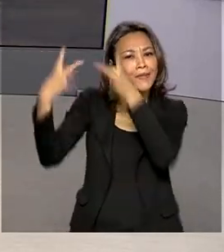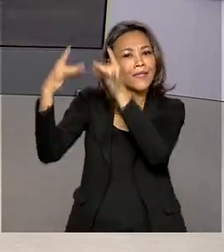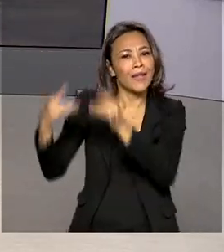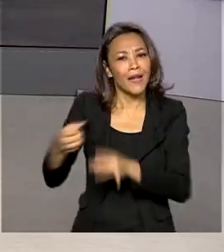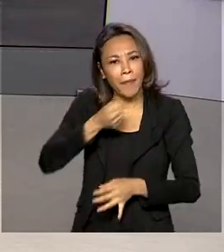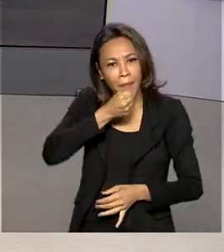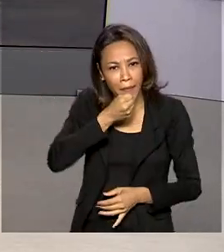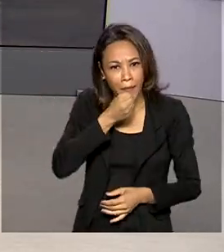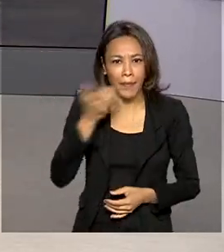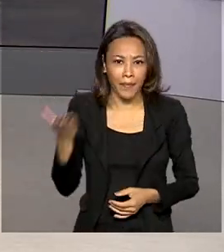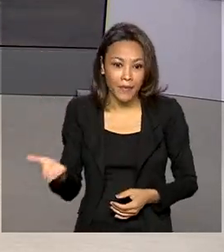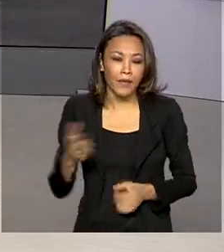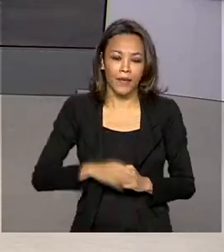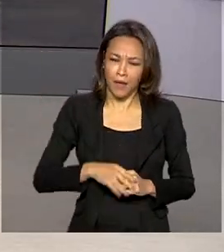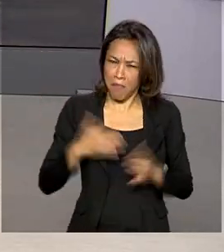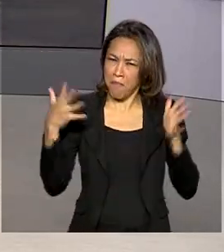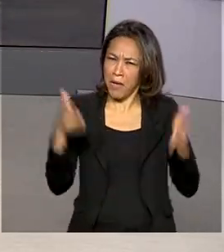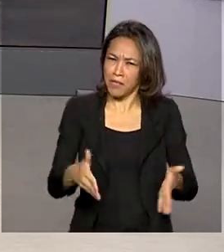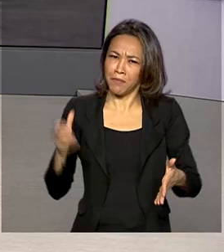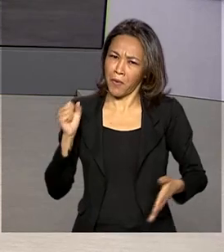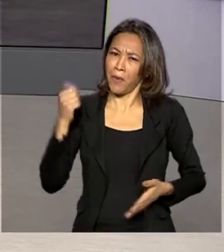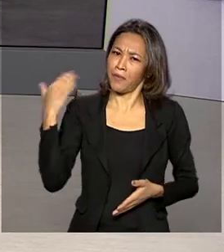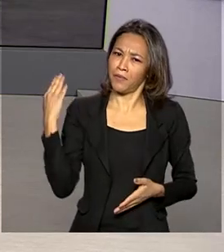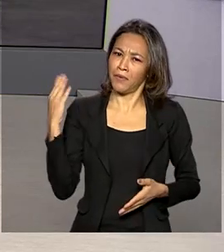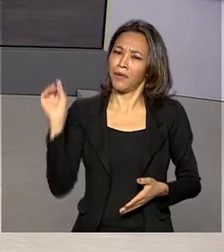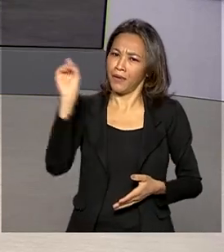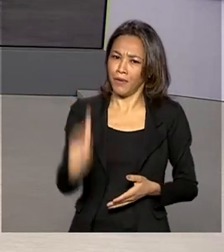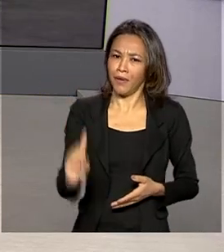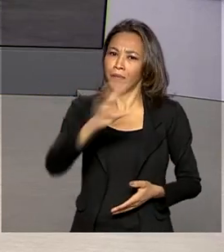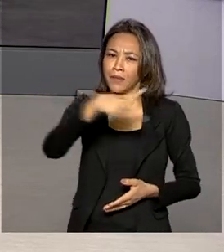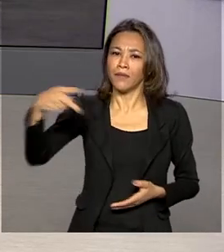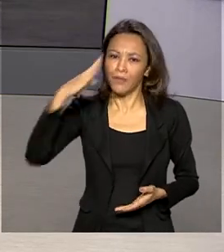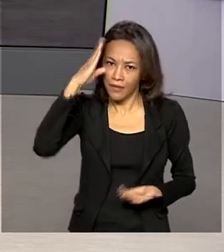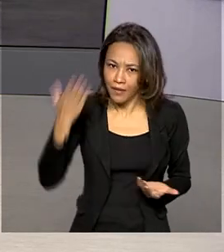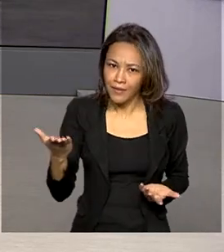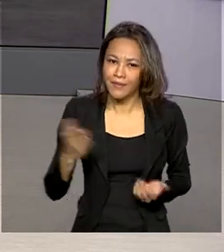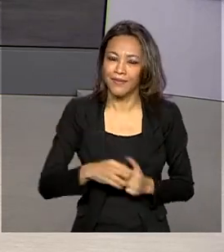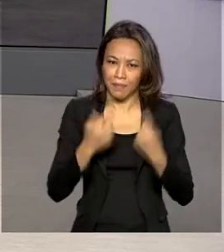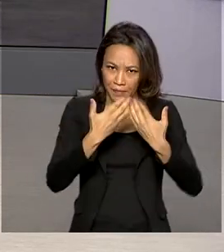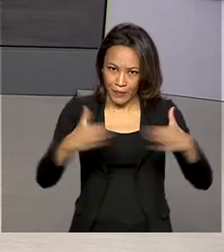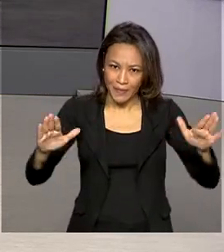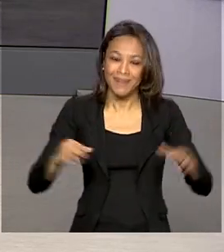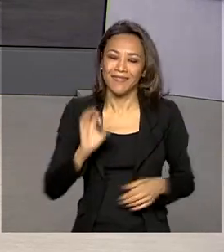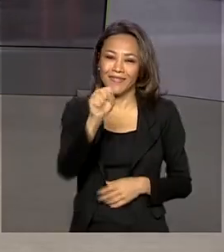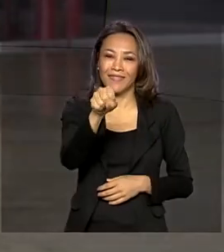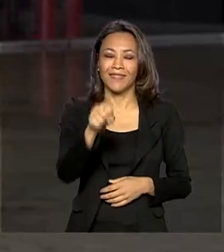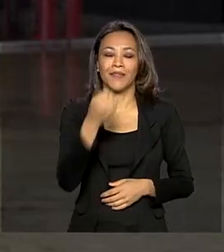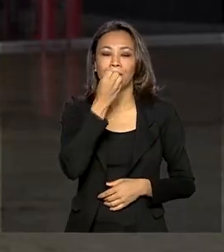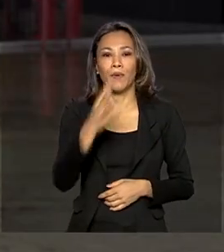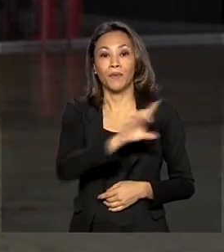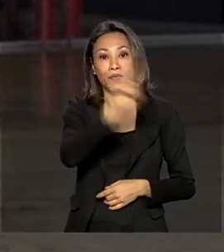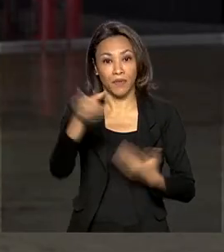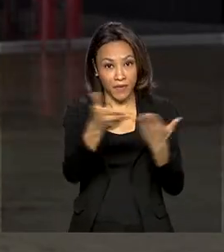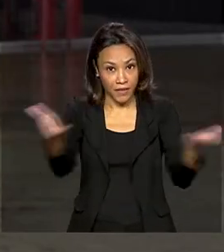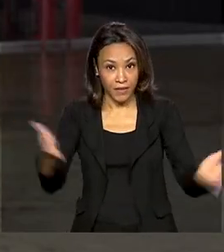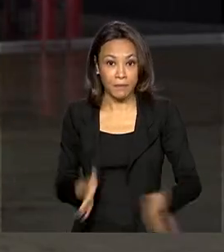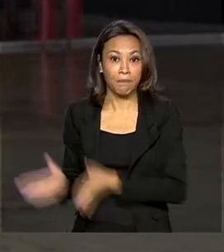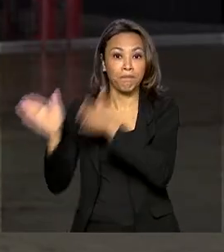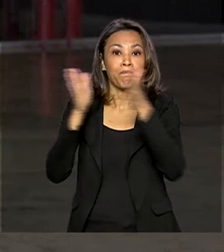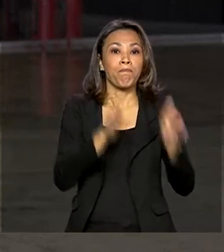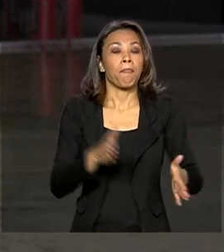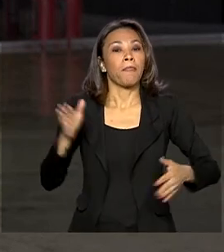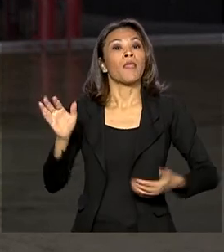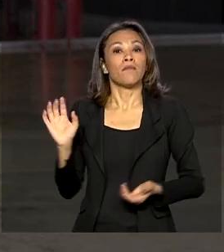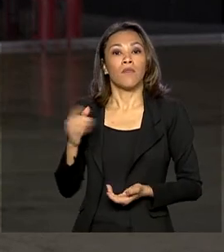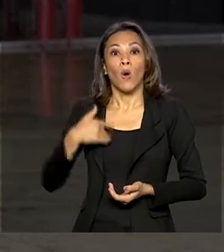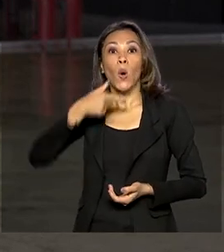detalhes Ana Luiza Bom dia o presidente participou dessa abertura né sim Renata bom dia para você bom dia a todos que nos acompanham o presidente Jair